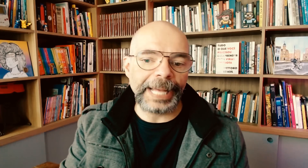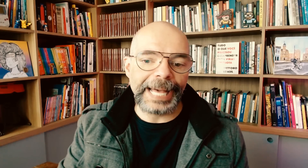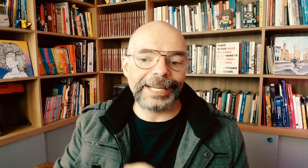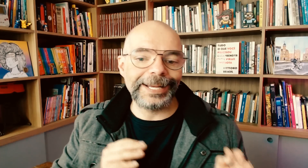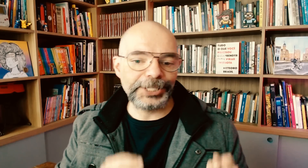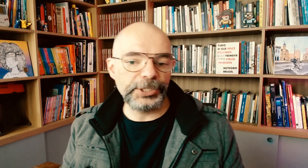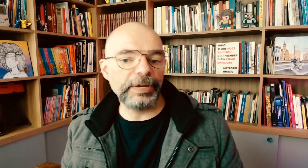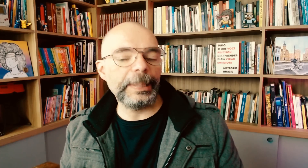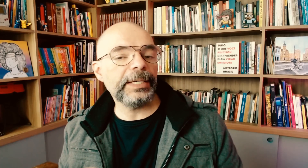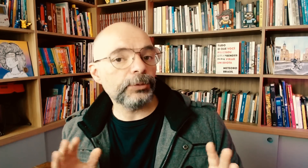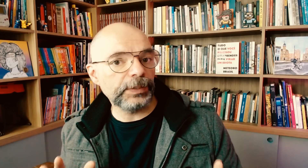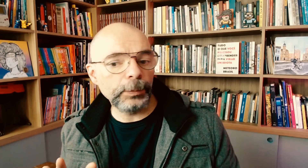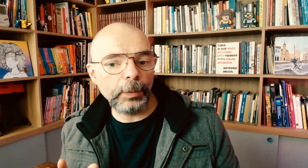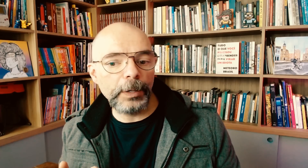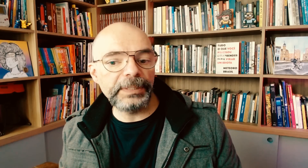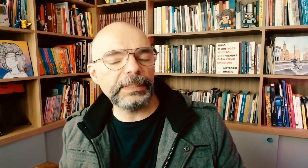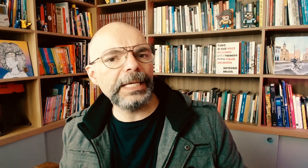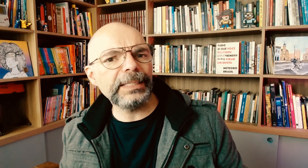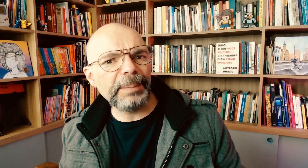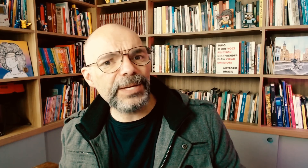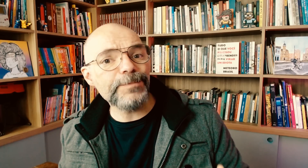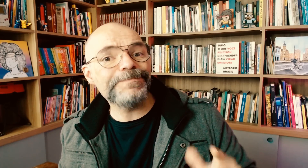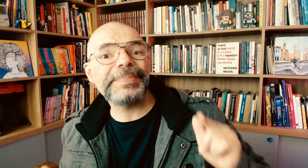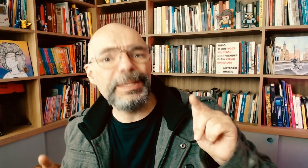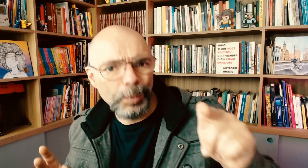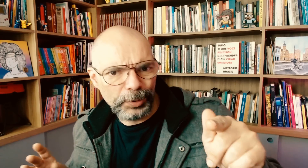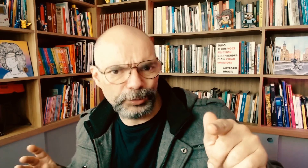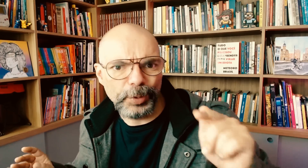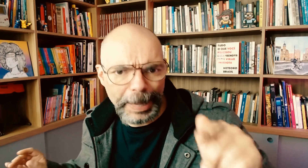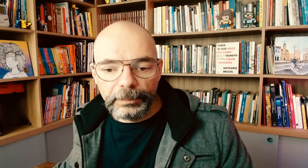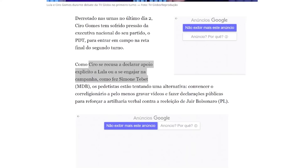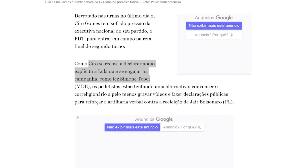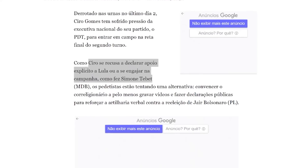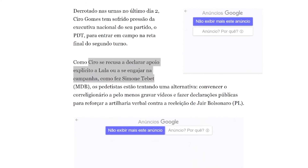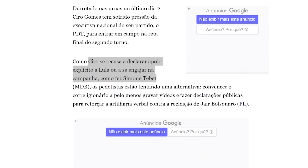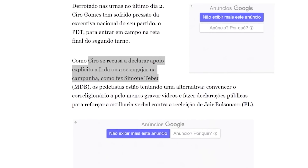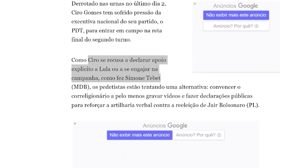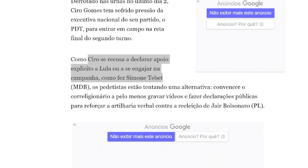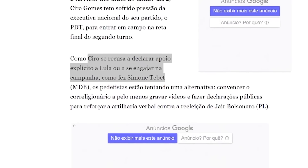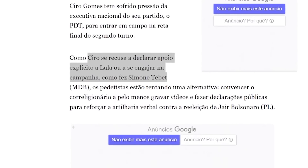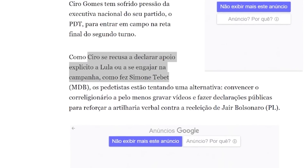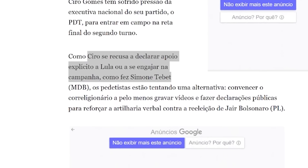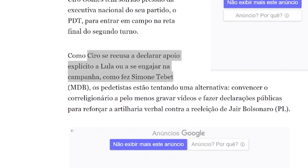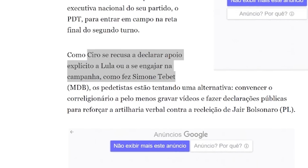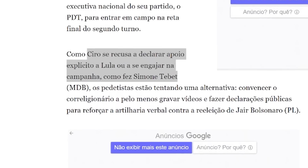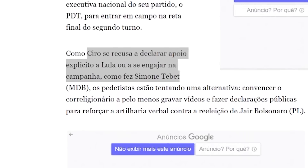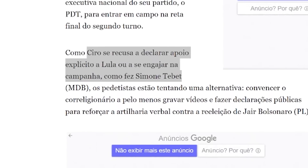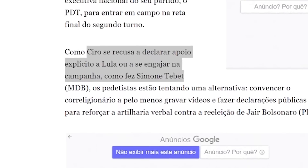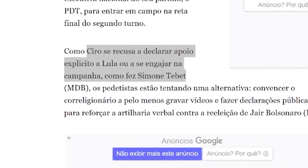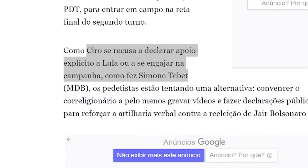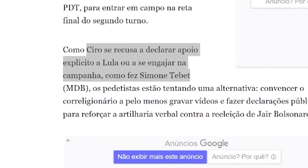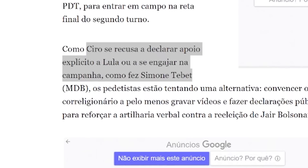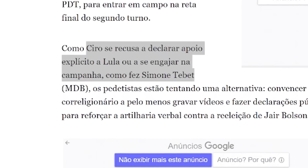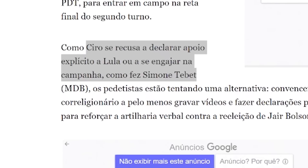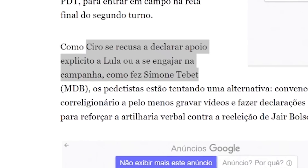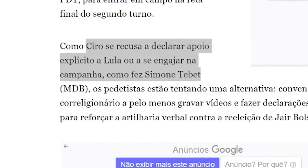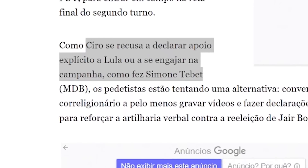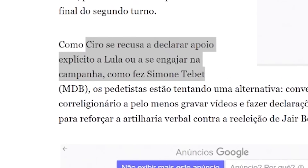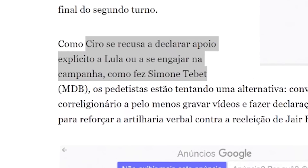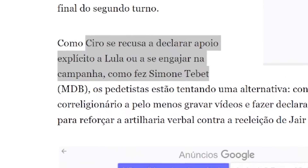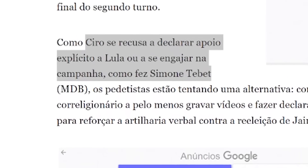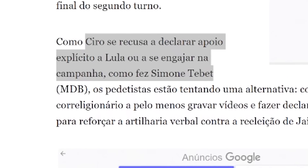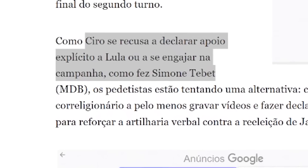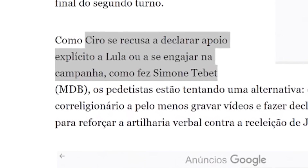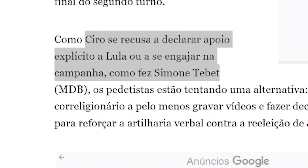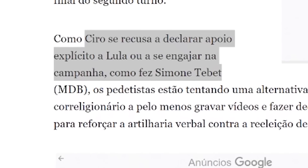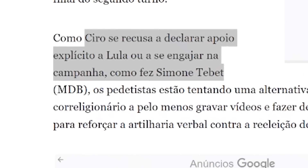de cara, a gente vai ler que o Ciro Gomes, ele tá meio teimoso. Ó lá, Ciro se recusa a declarar apoio explícito a Lula ou a